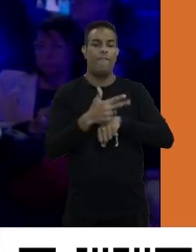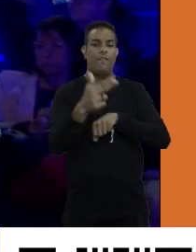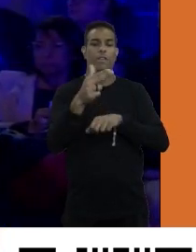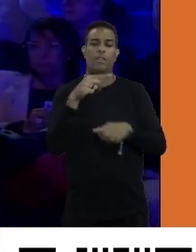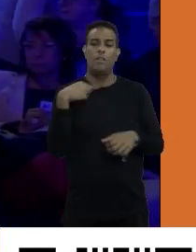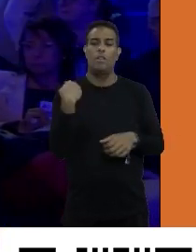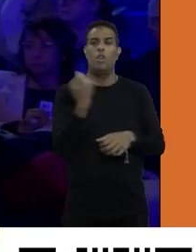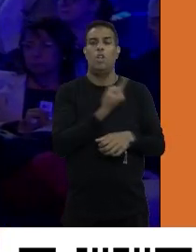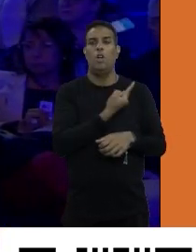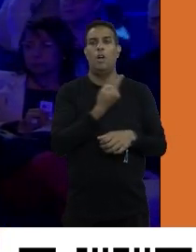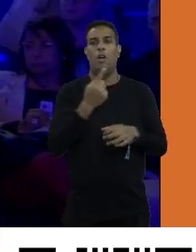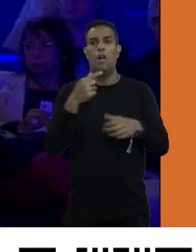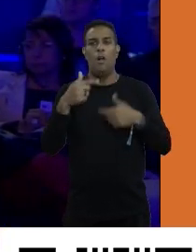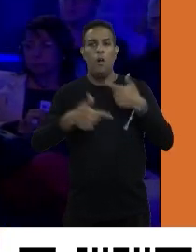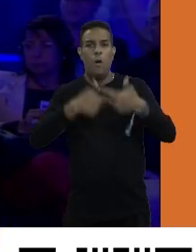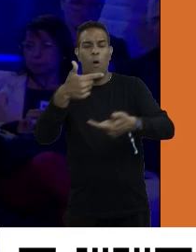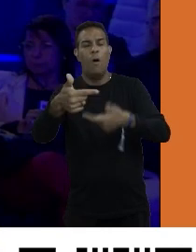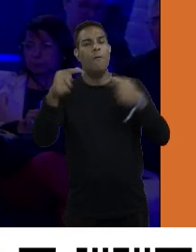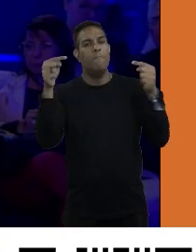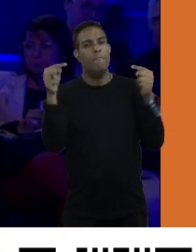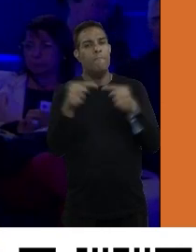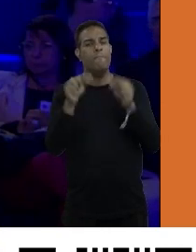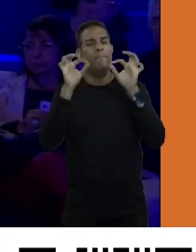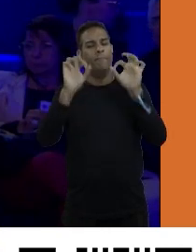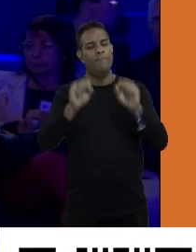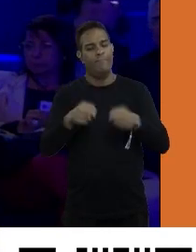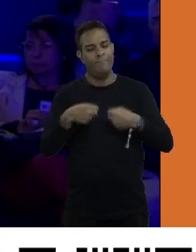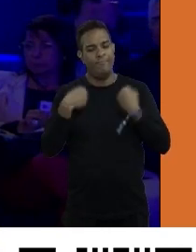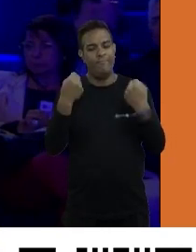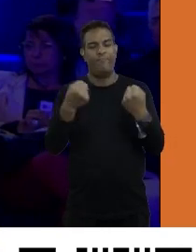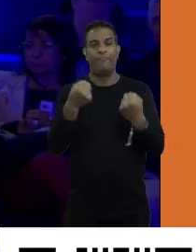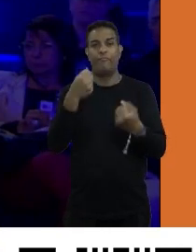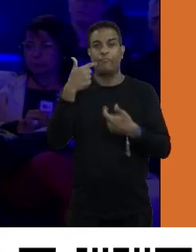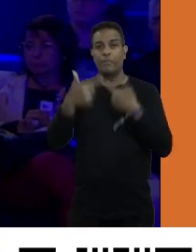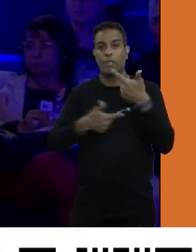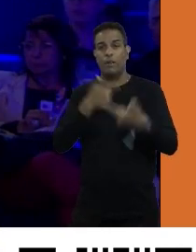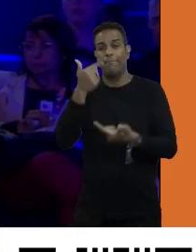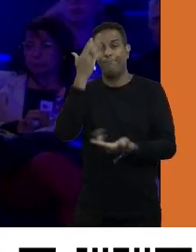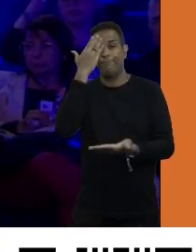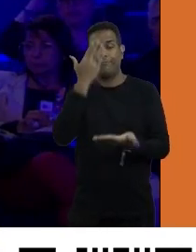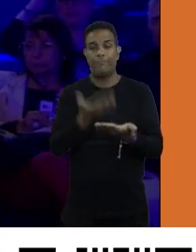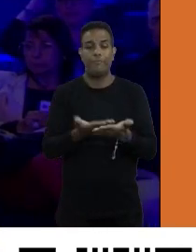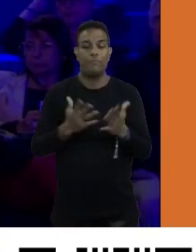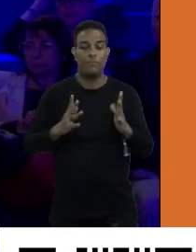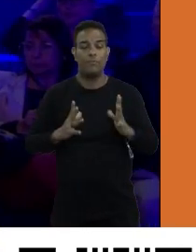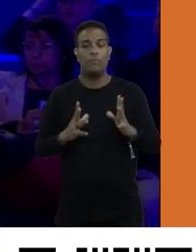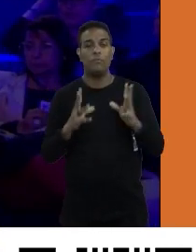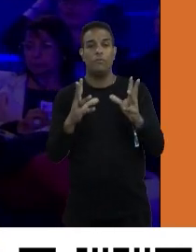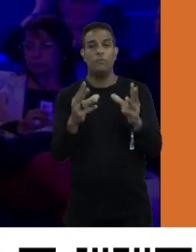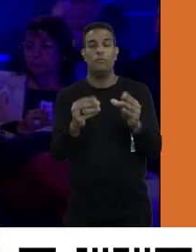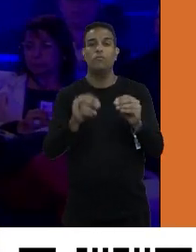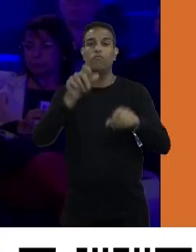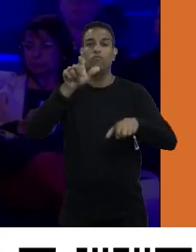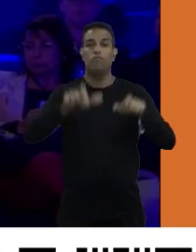gente trilhou foi um caminho de muito esforço, de muita dedicação, onde todos os jogadores